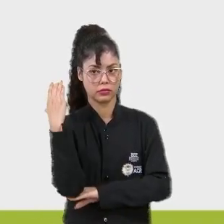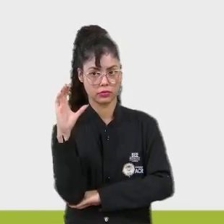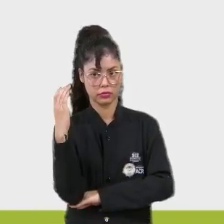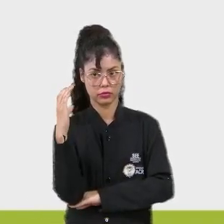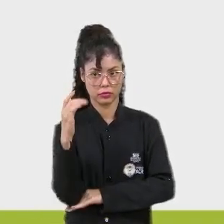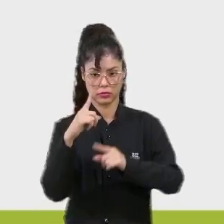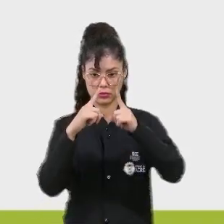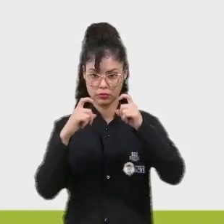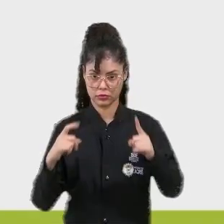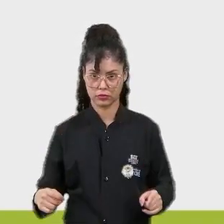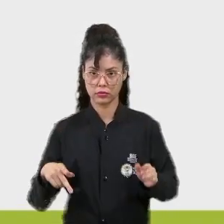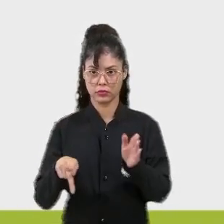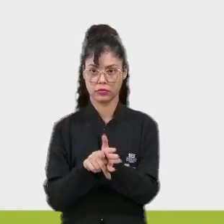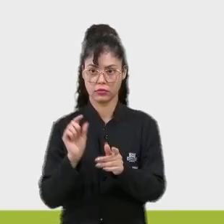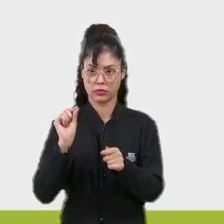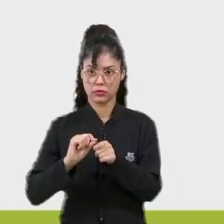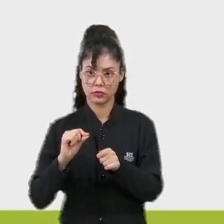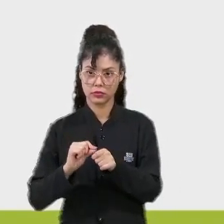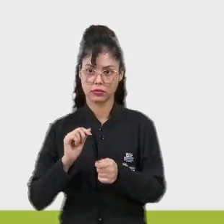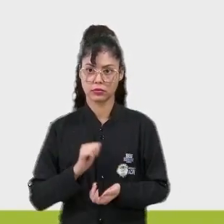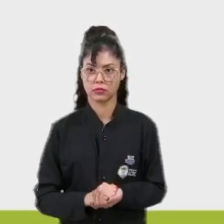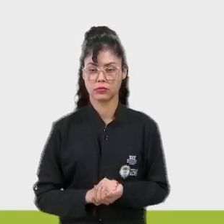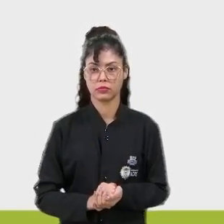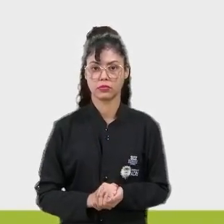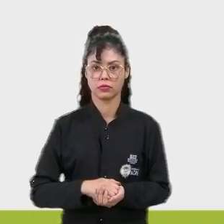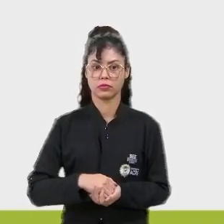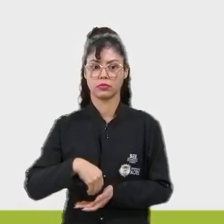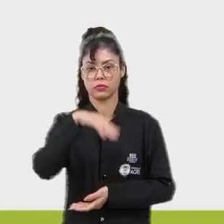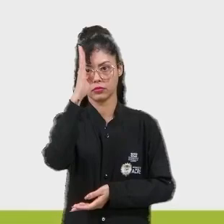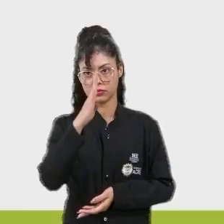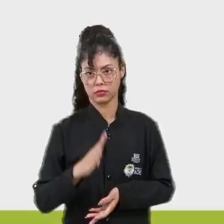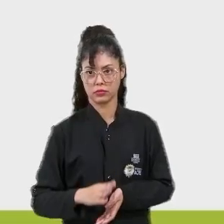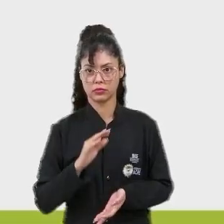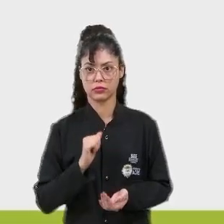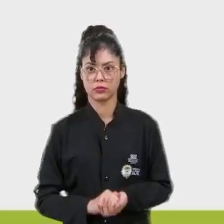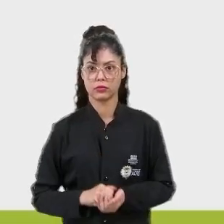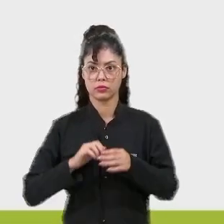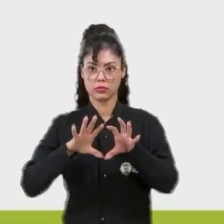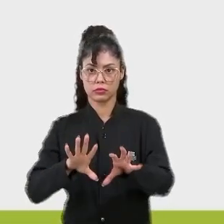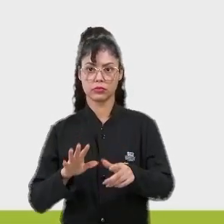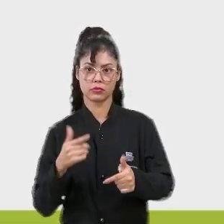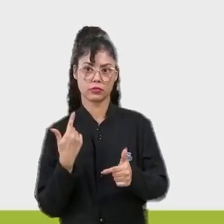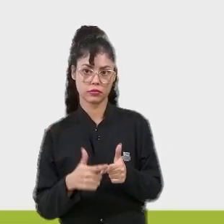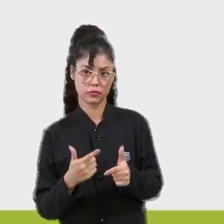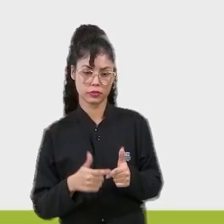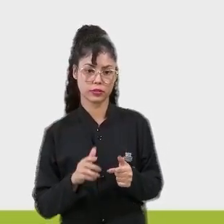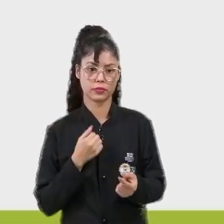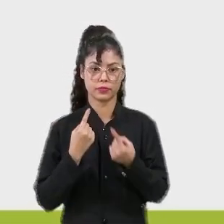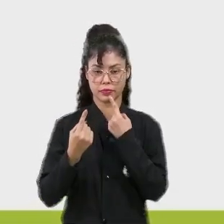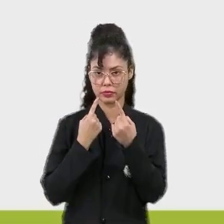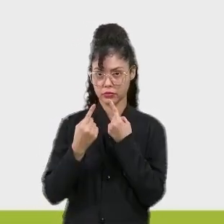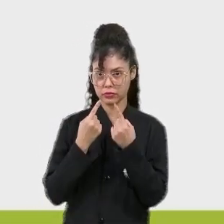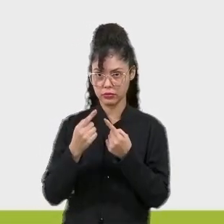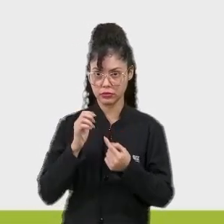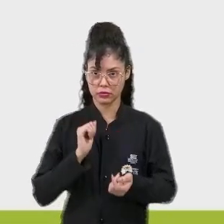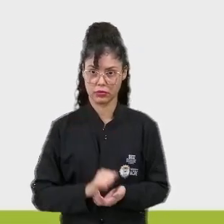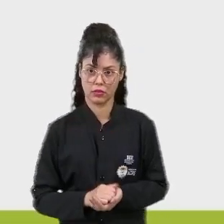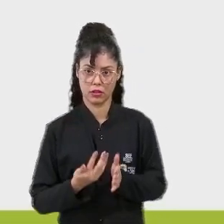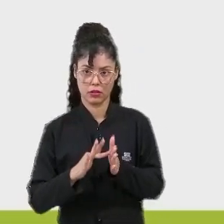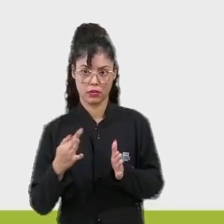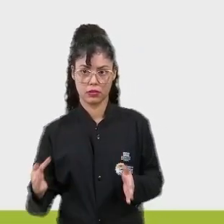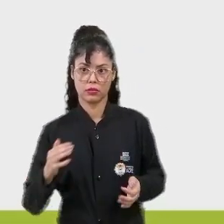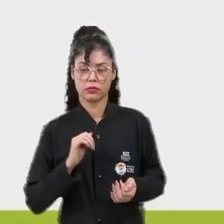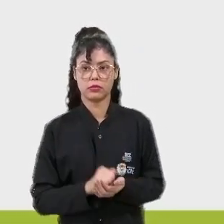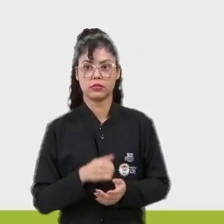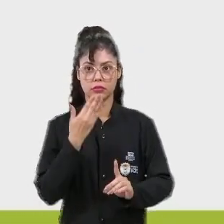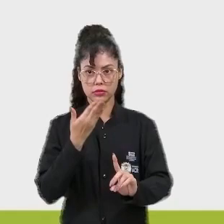pesquisa científica realizada por uma universidade brasileira. Nessa situação específica de comunicação,